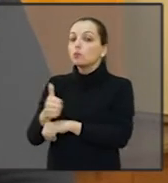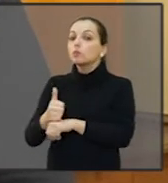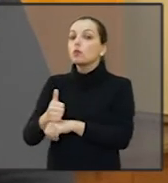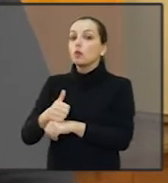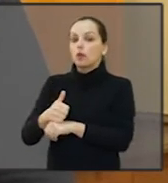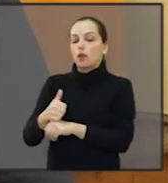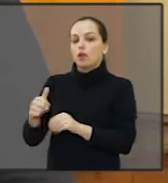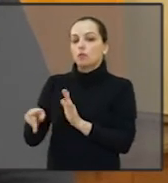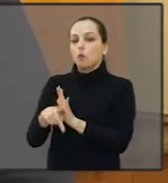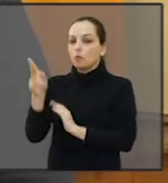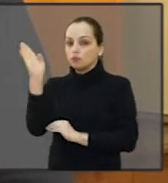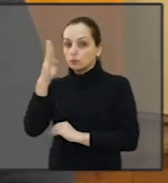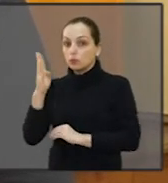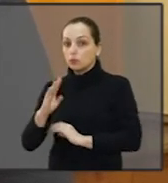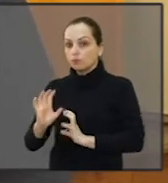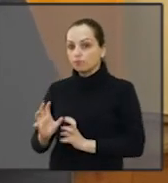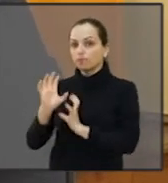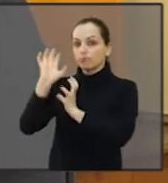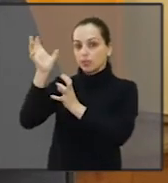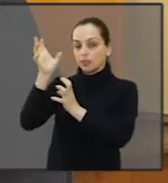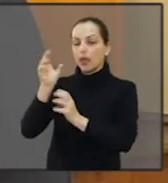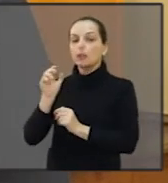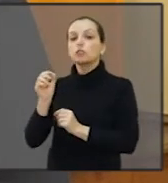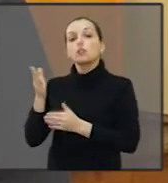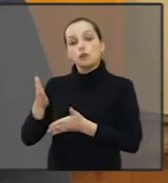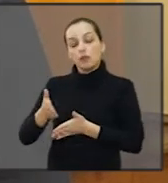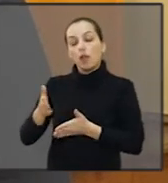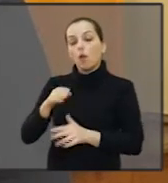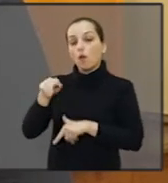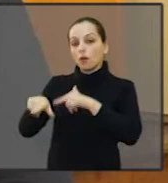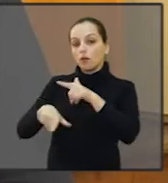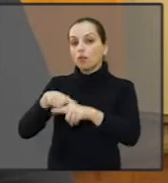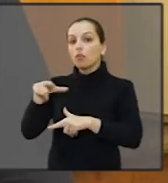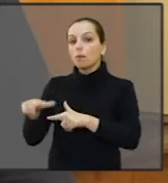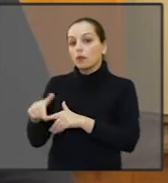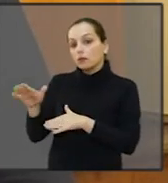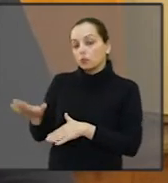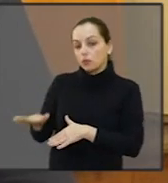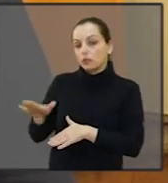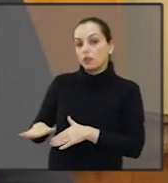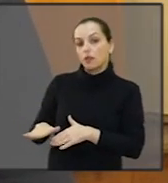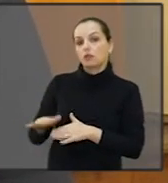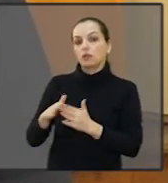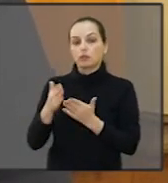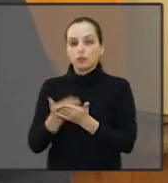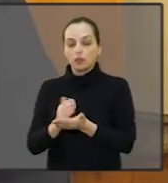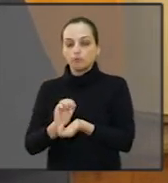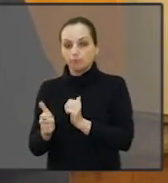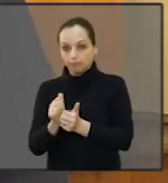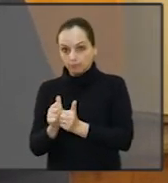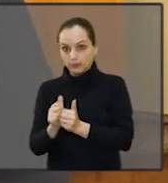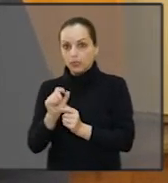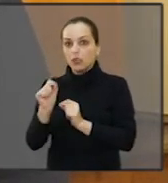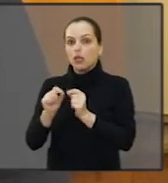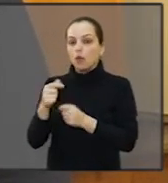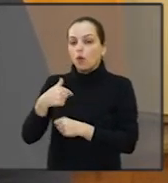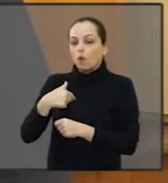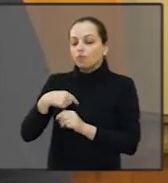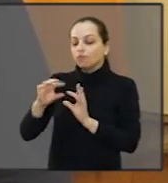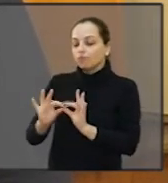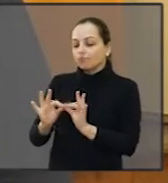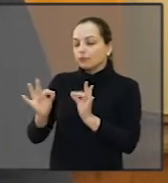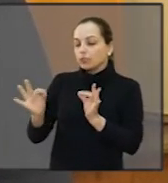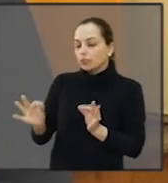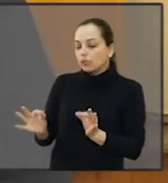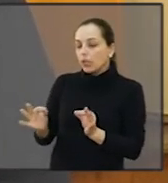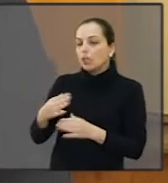seleção brasileira e agora trabalhando lá com as crianças. Mas eu sou uma pessoa muito simples,